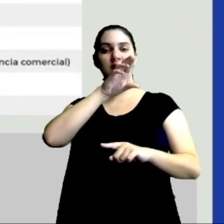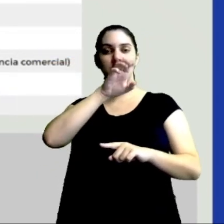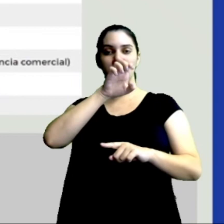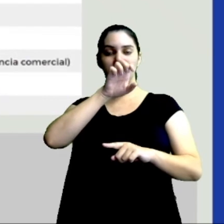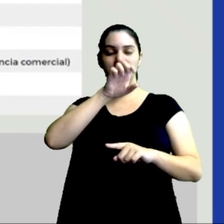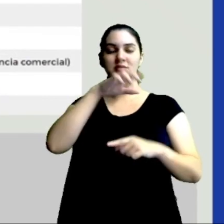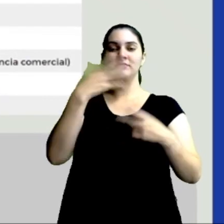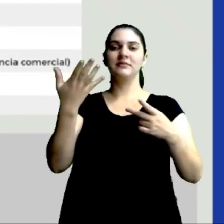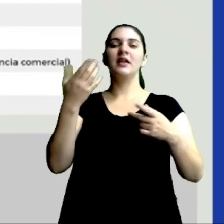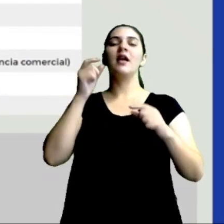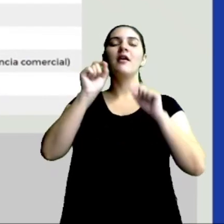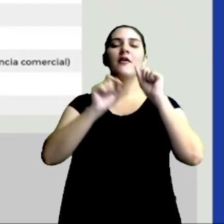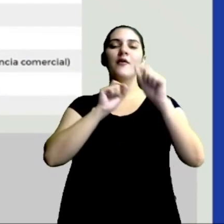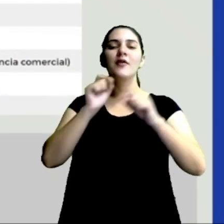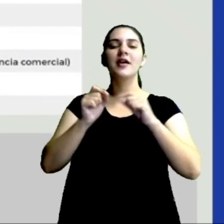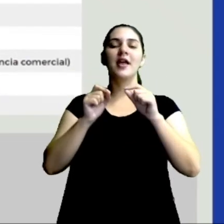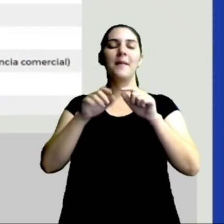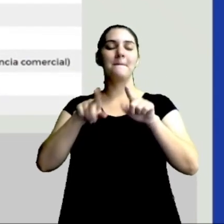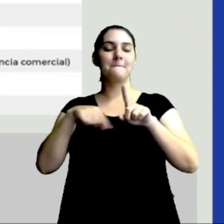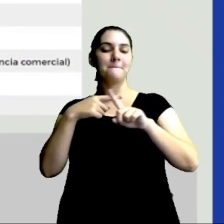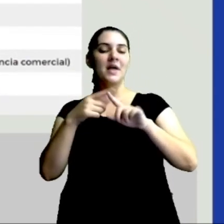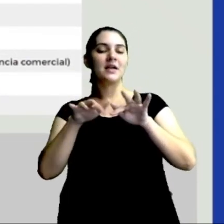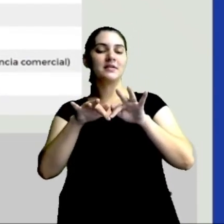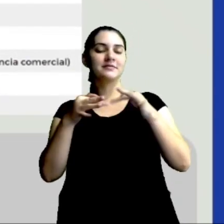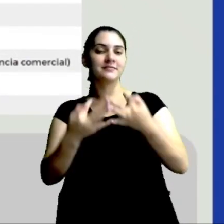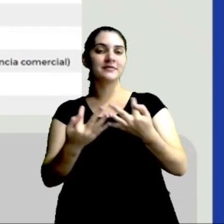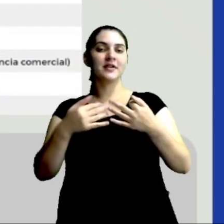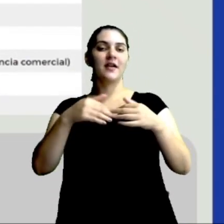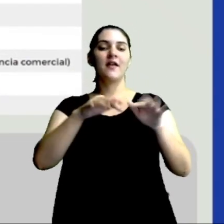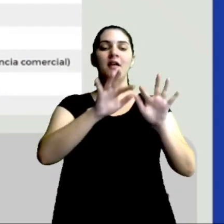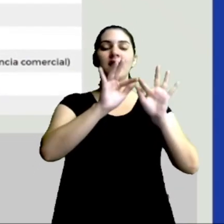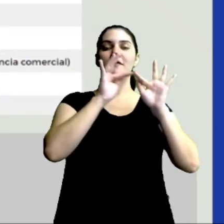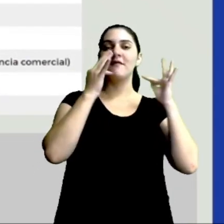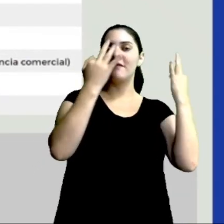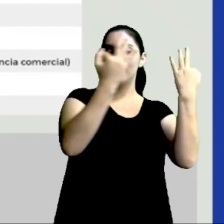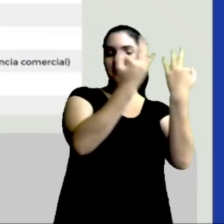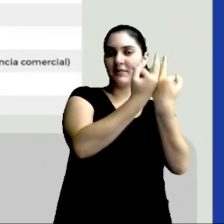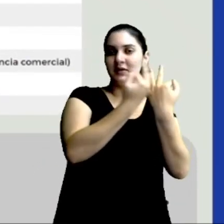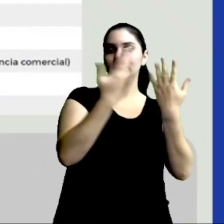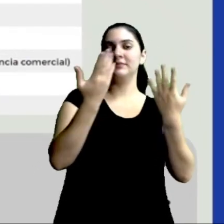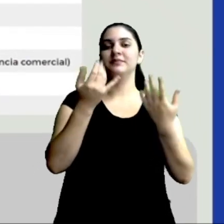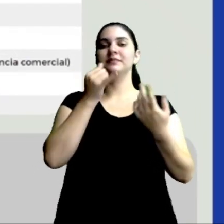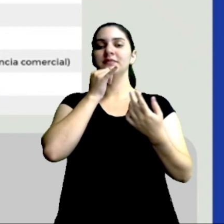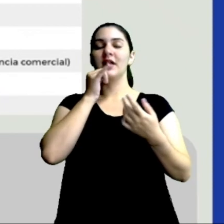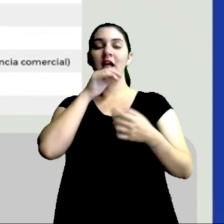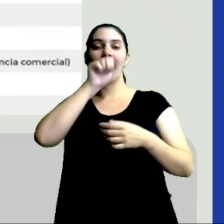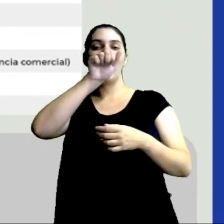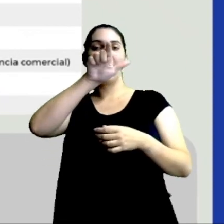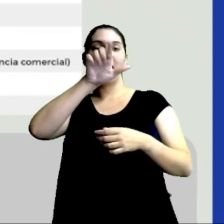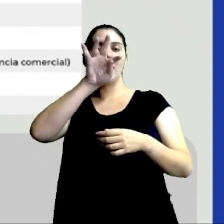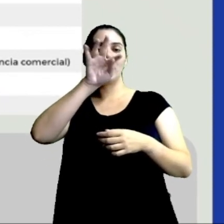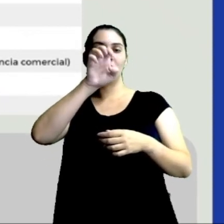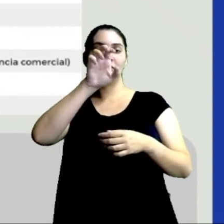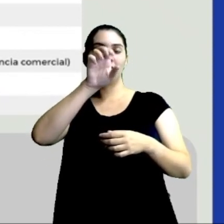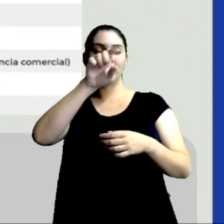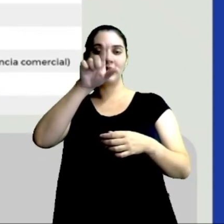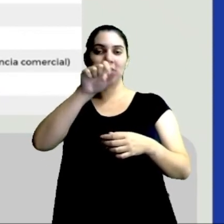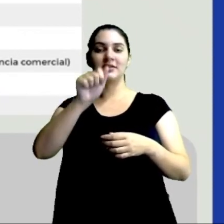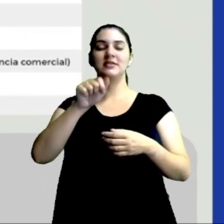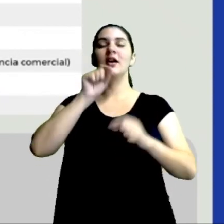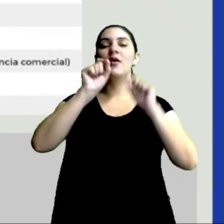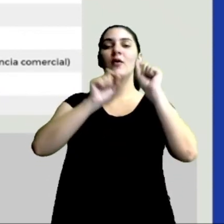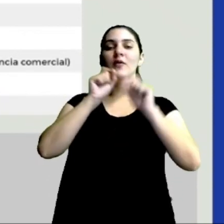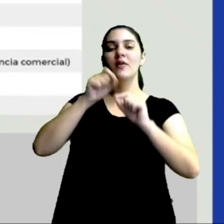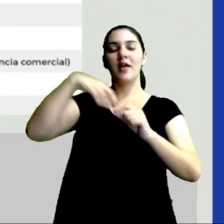para um tratamento íntimo, né? Familiar. Vossa Alteza ali, ó, utilizado para príncipes, princesas,